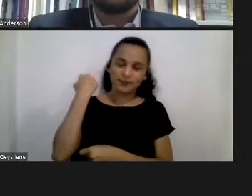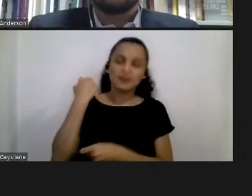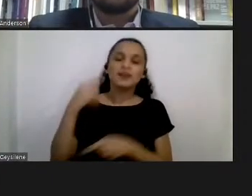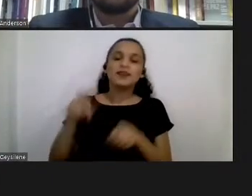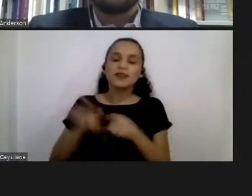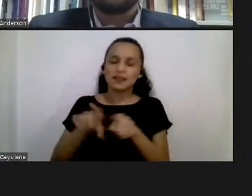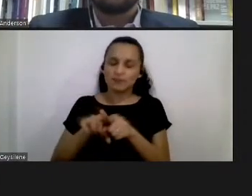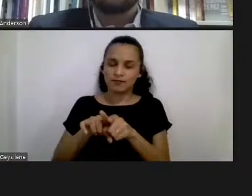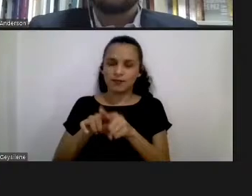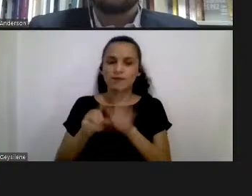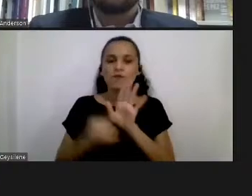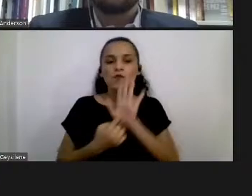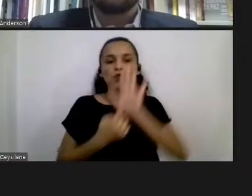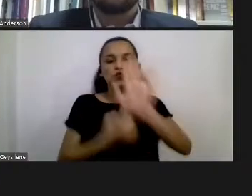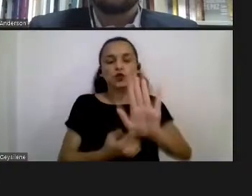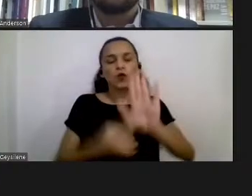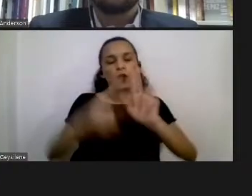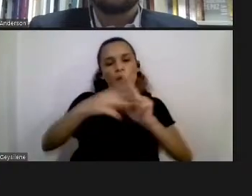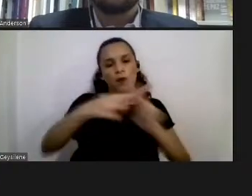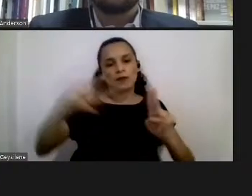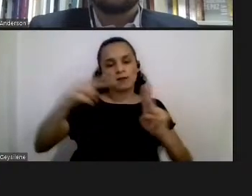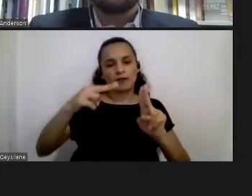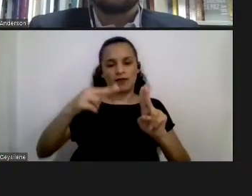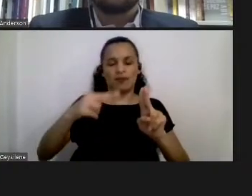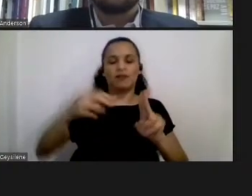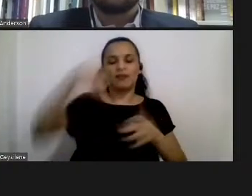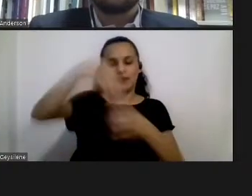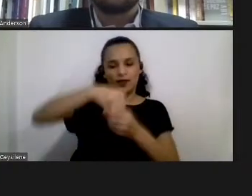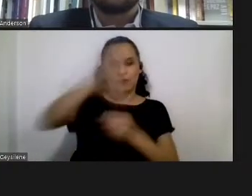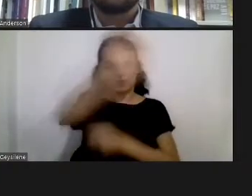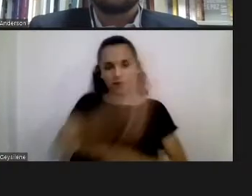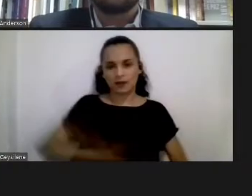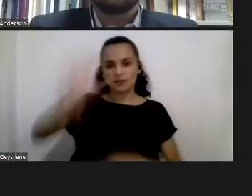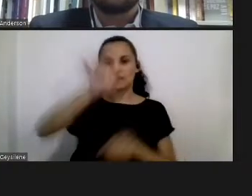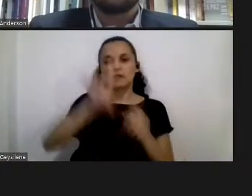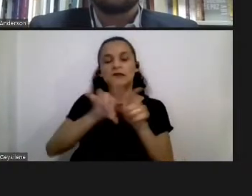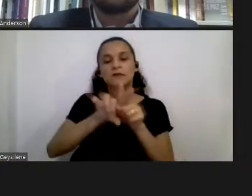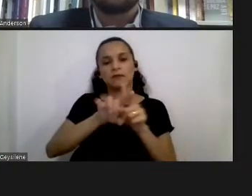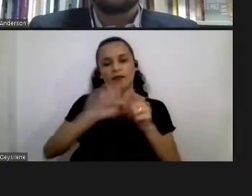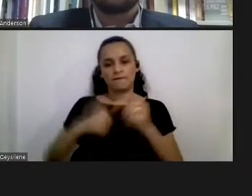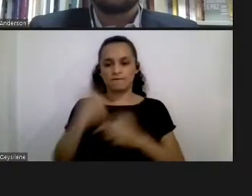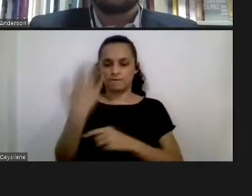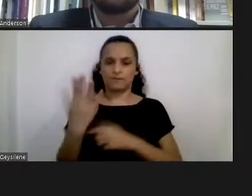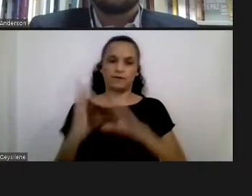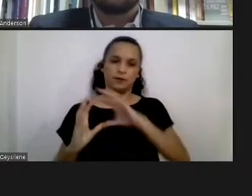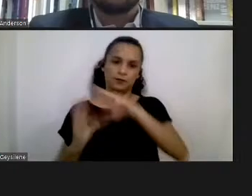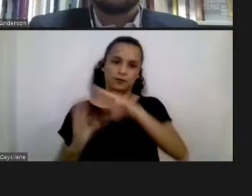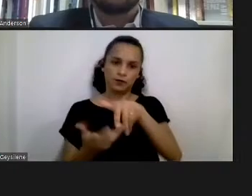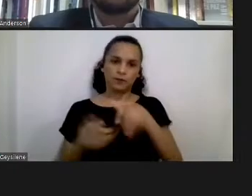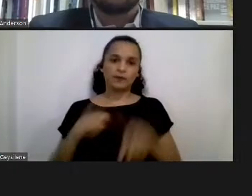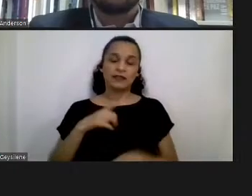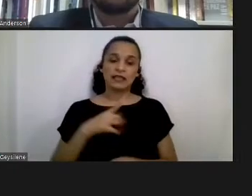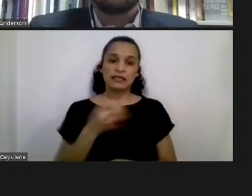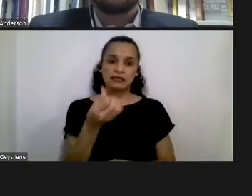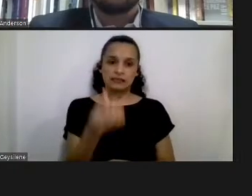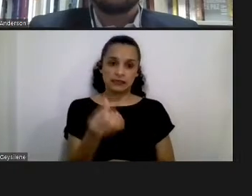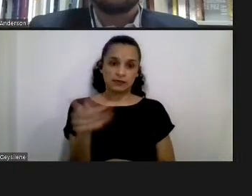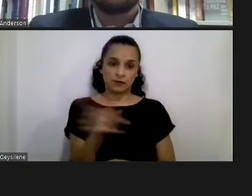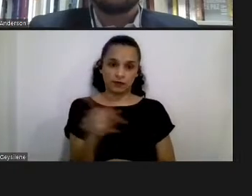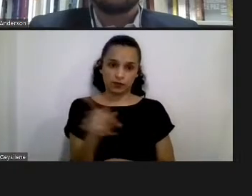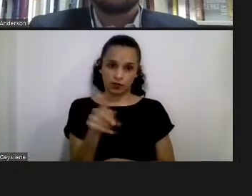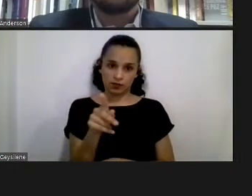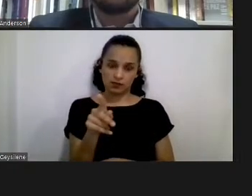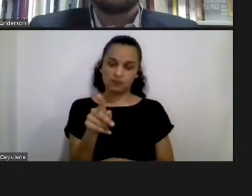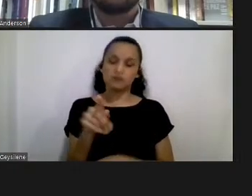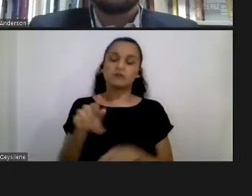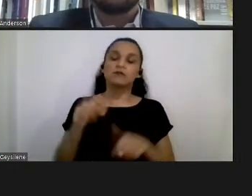e internacional da pesquisa nessa área. Hoje somos 6 docentes da UNB nesse grupo, atuando